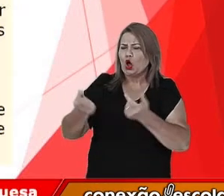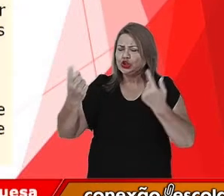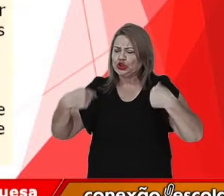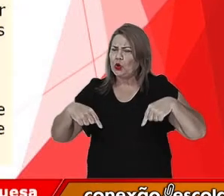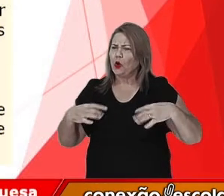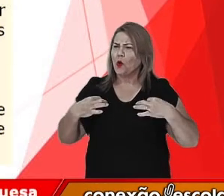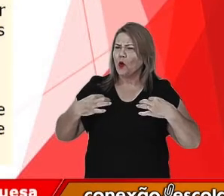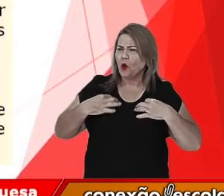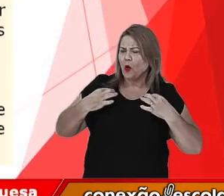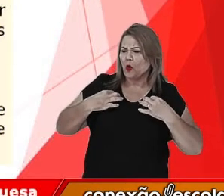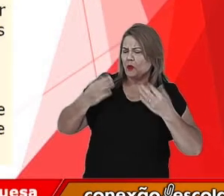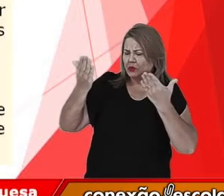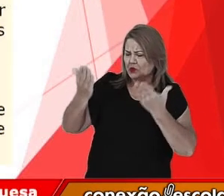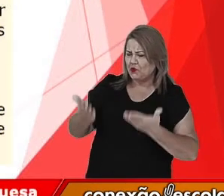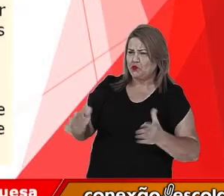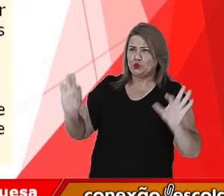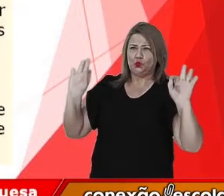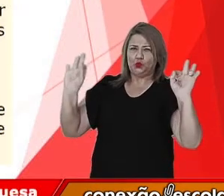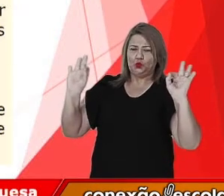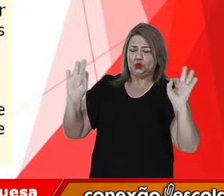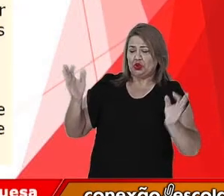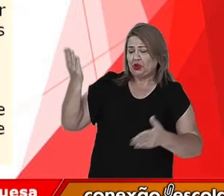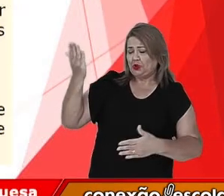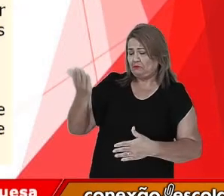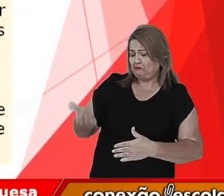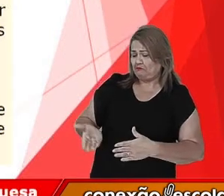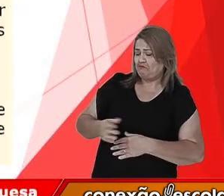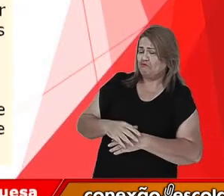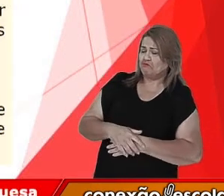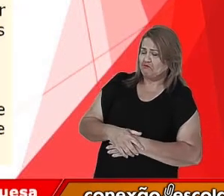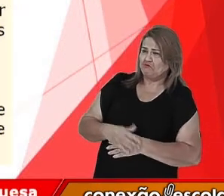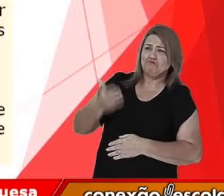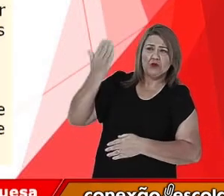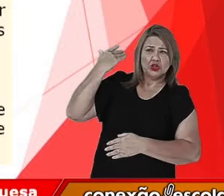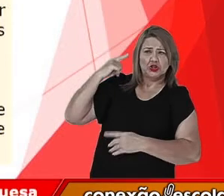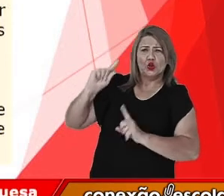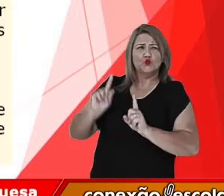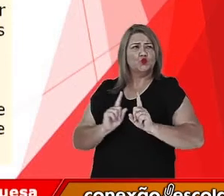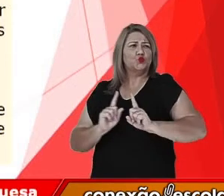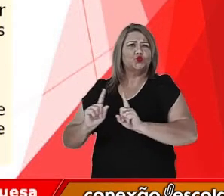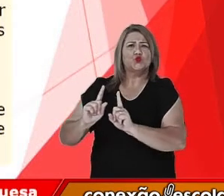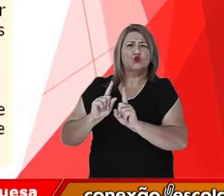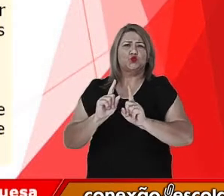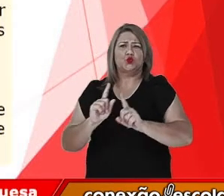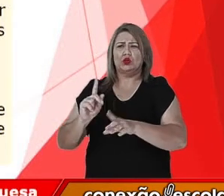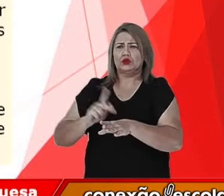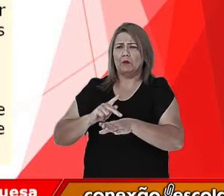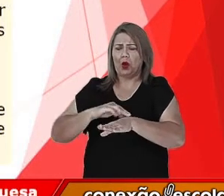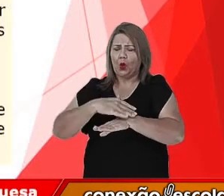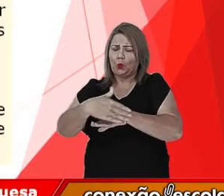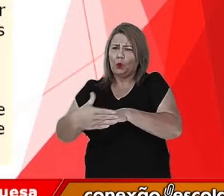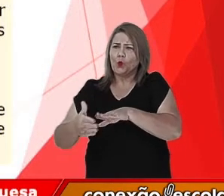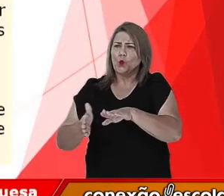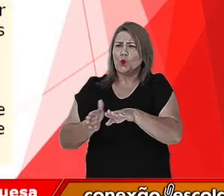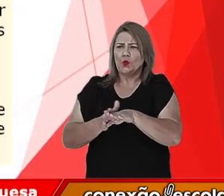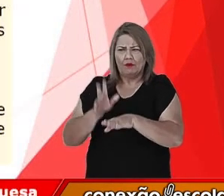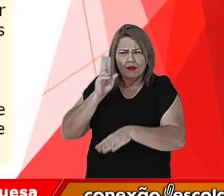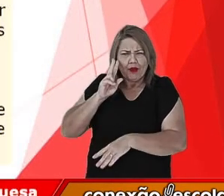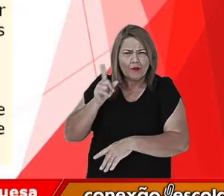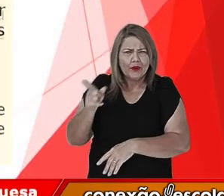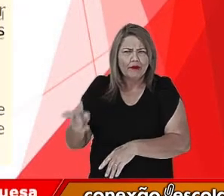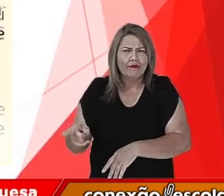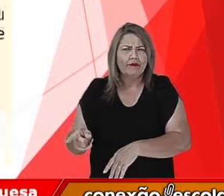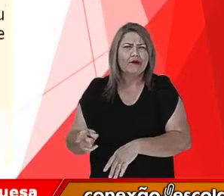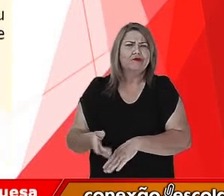agora me aparece nessa elegância. Quando você andava comigo, usava uns sapatões de 7 léguas. Lembra?